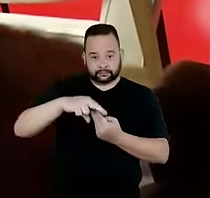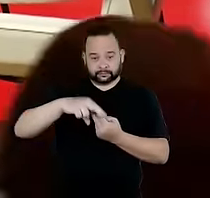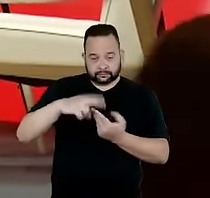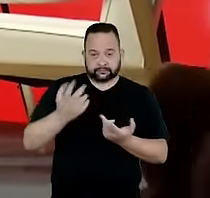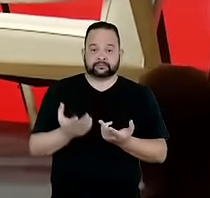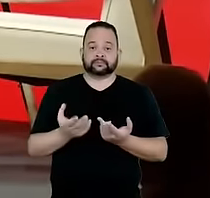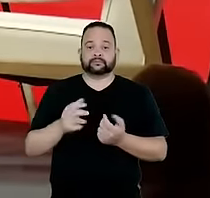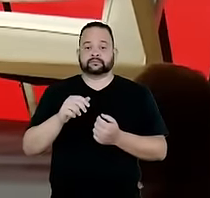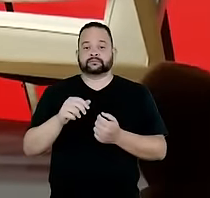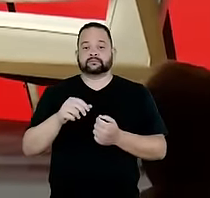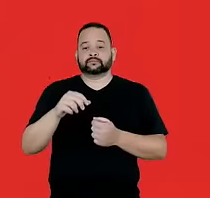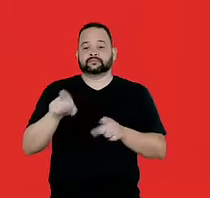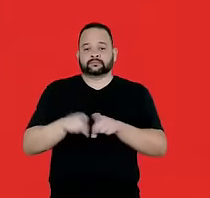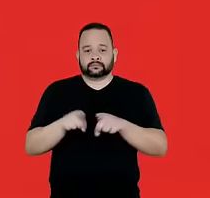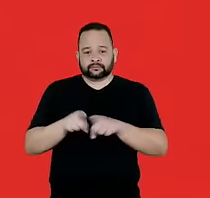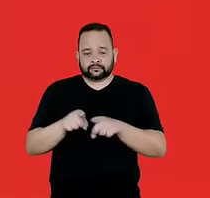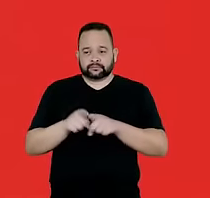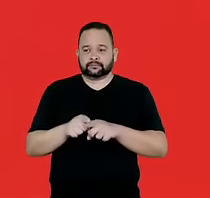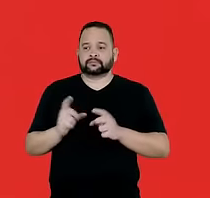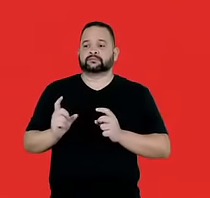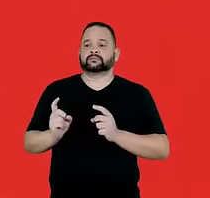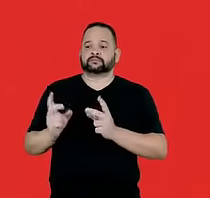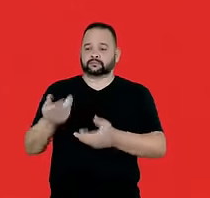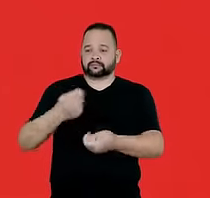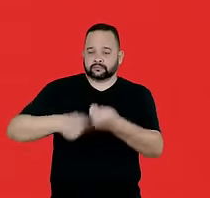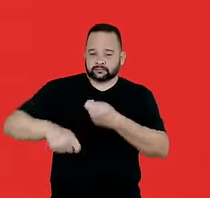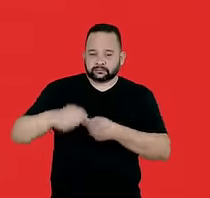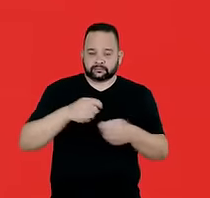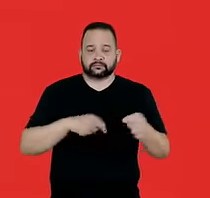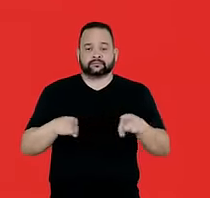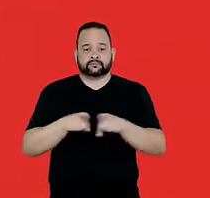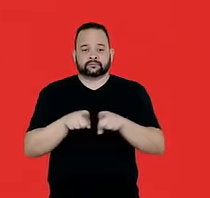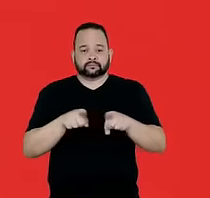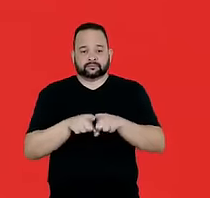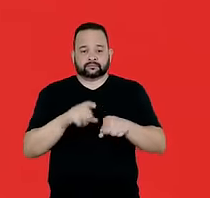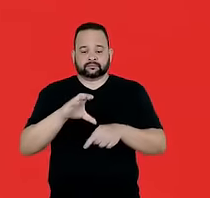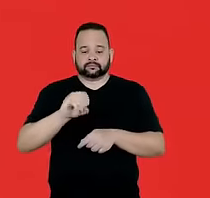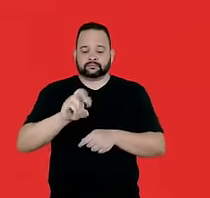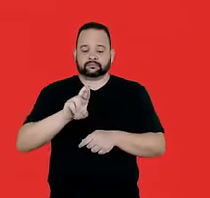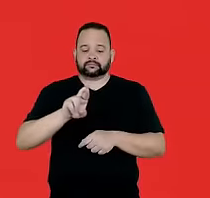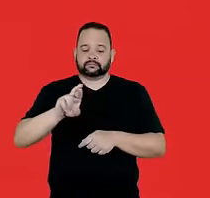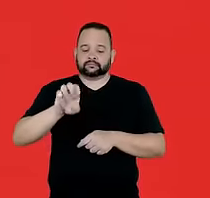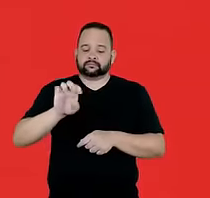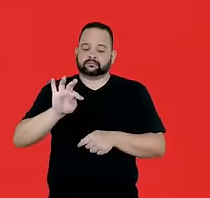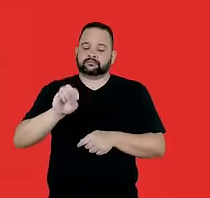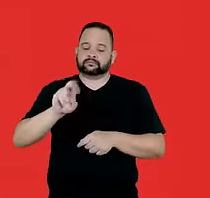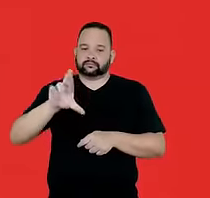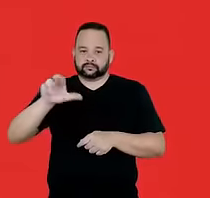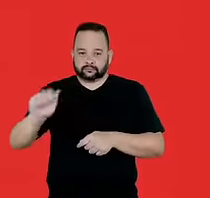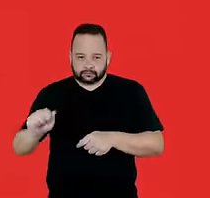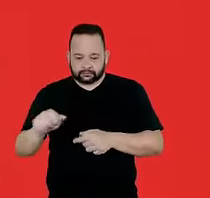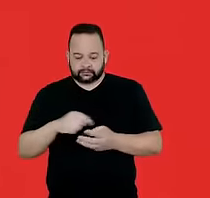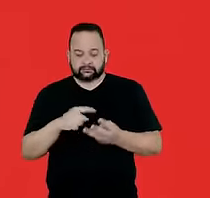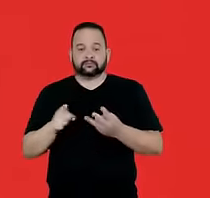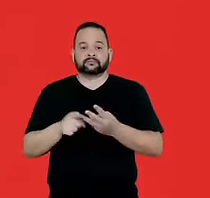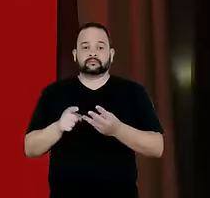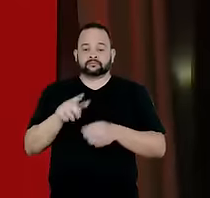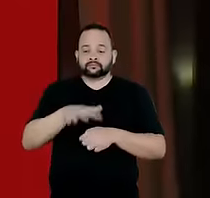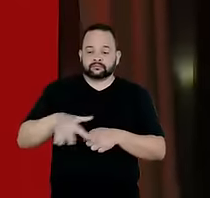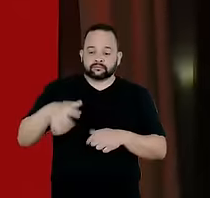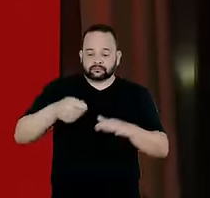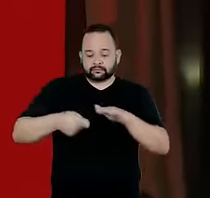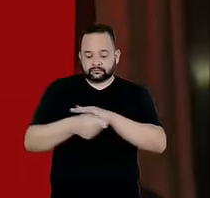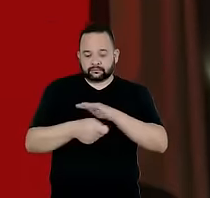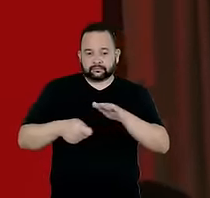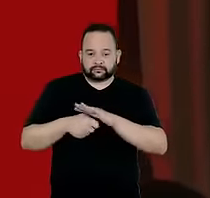comercial na rede da corretora aga da área de investimentos com todos os nossos especialistas e